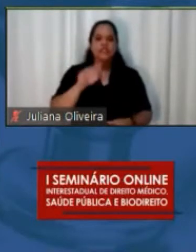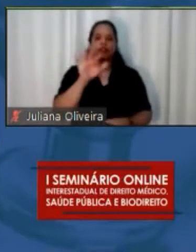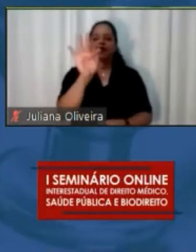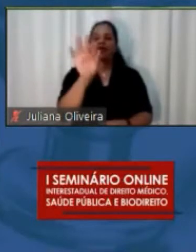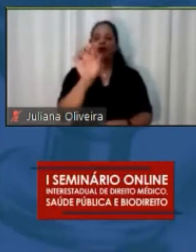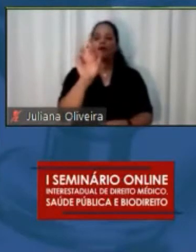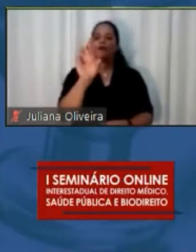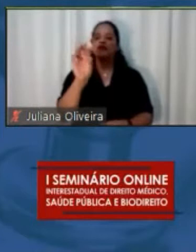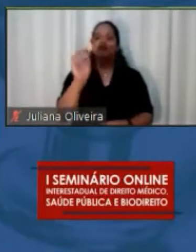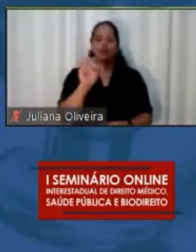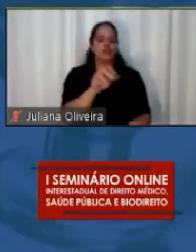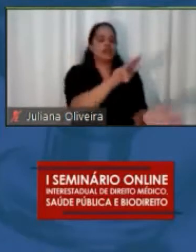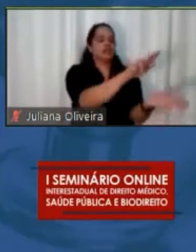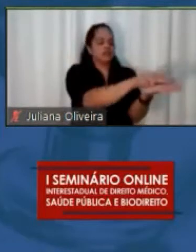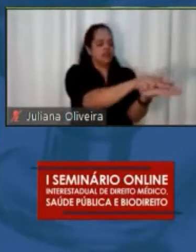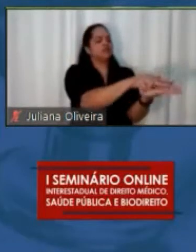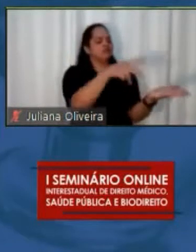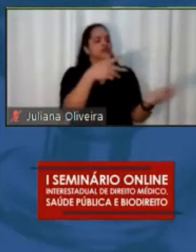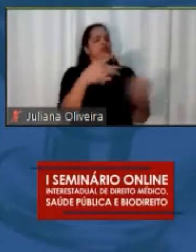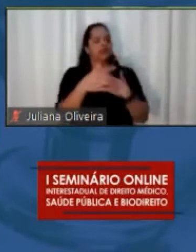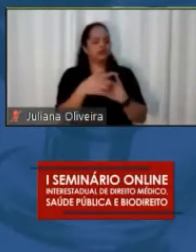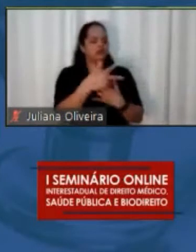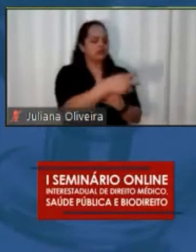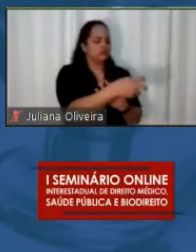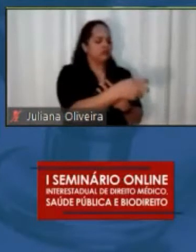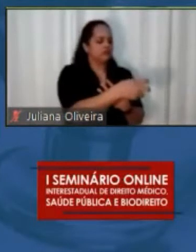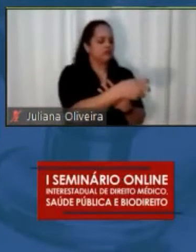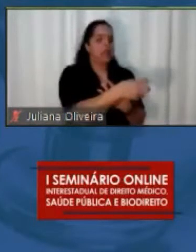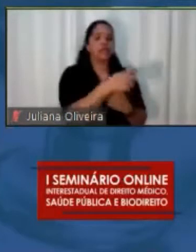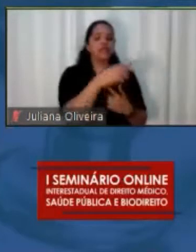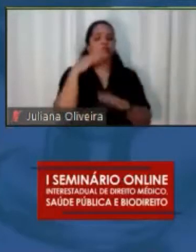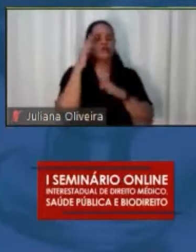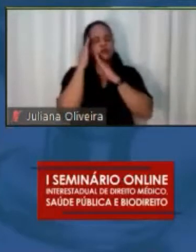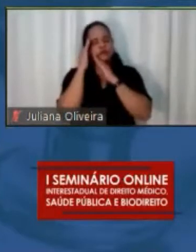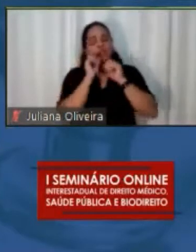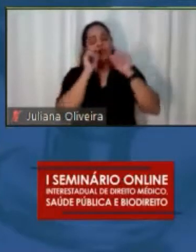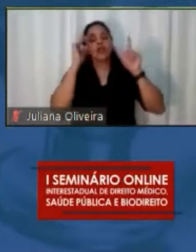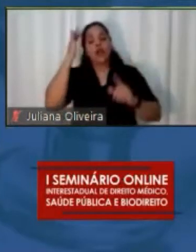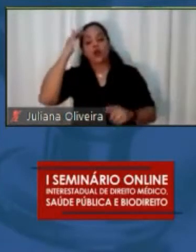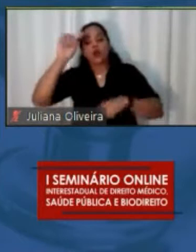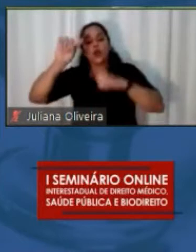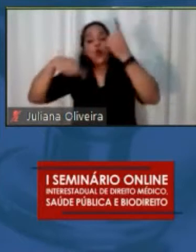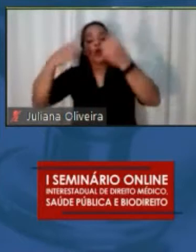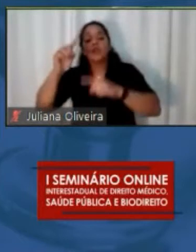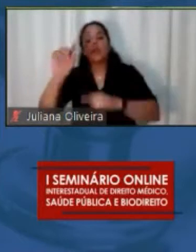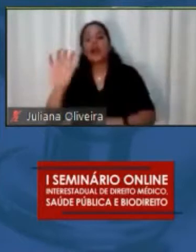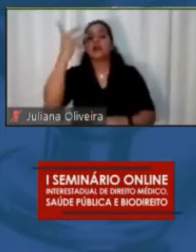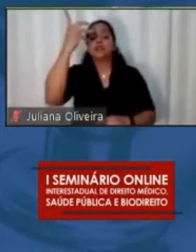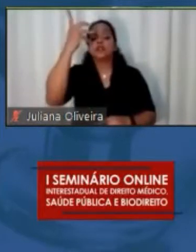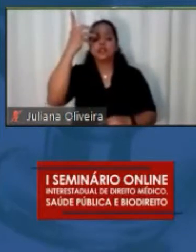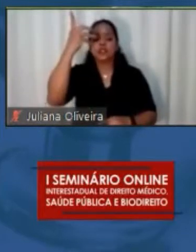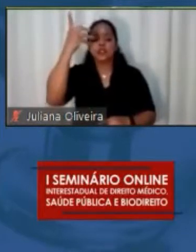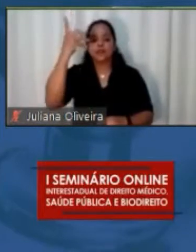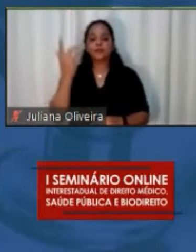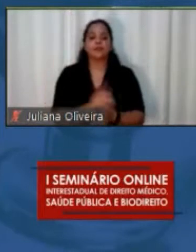bem. Qual foi o resultado? A contagem de reticulócitos foram medidos no primeiro, no segundo, no quarto e no